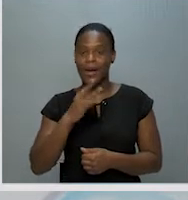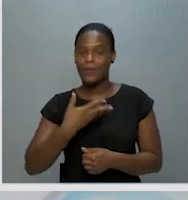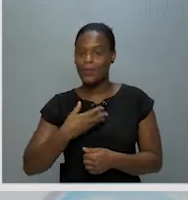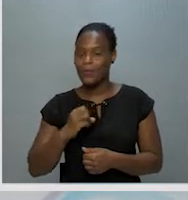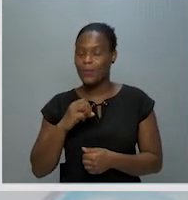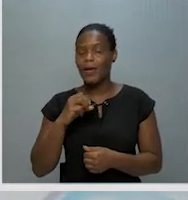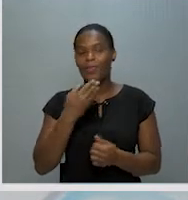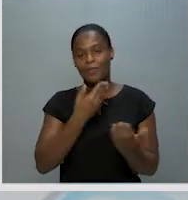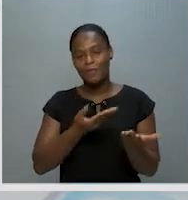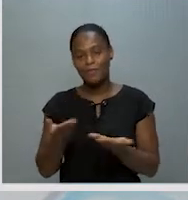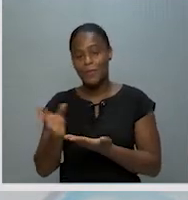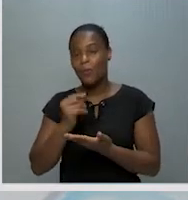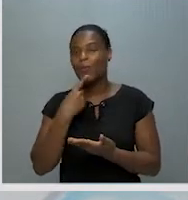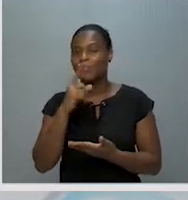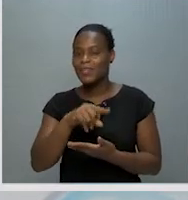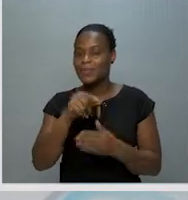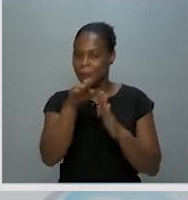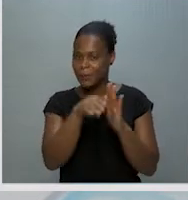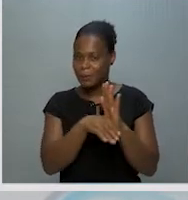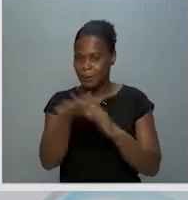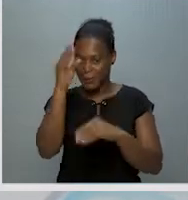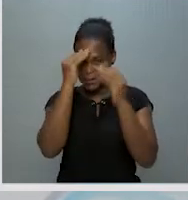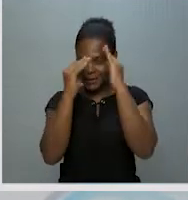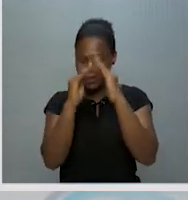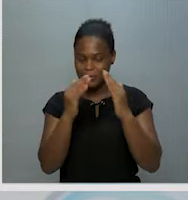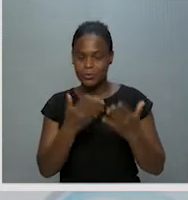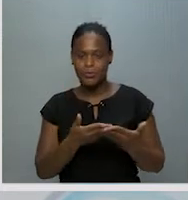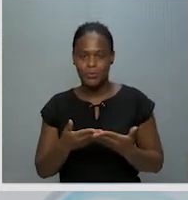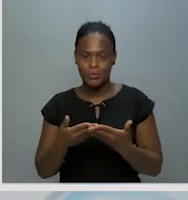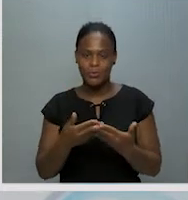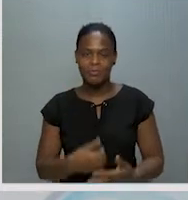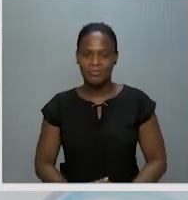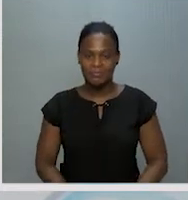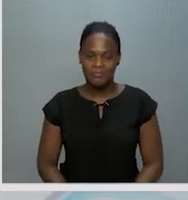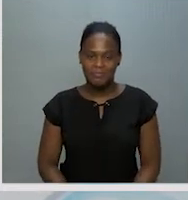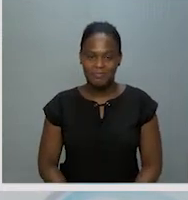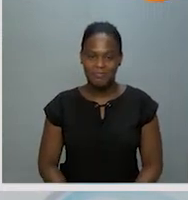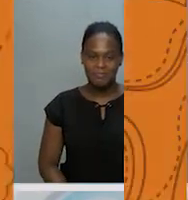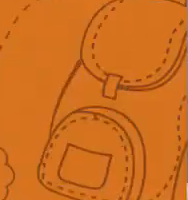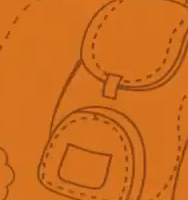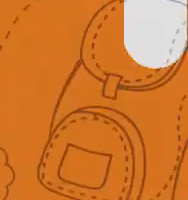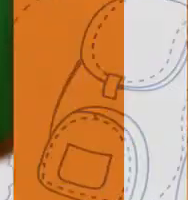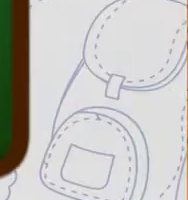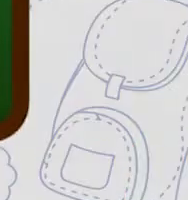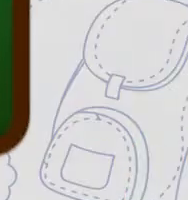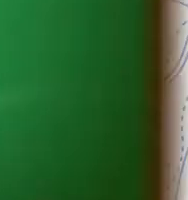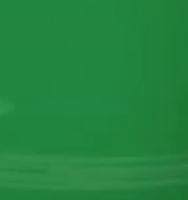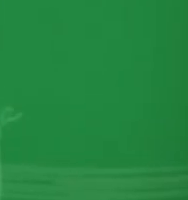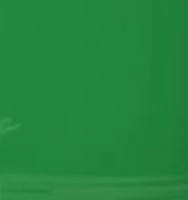Monteiro e sejam bem-vindos mais uma vez ao programa Aprender e Estudar em Casa.